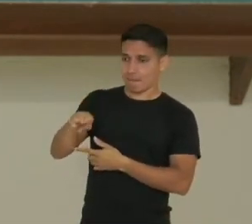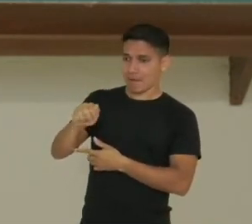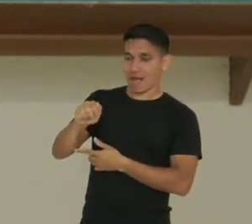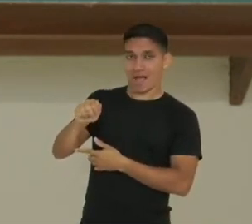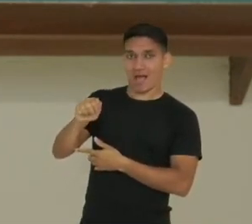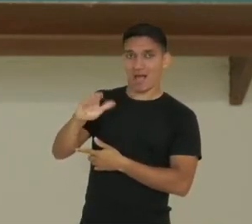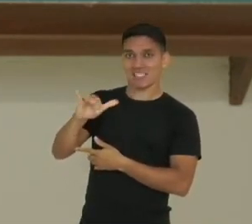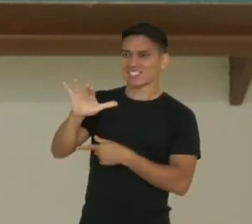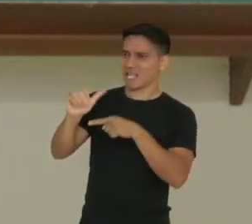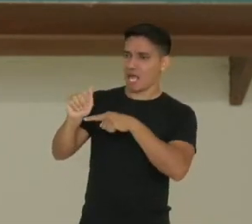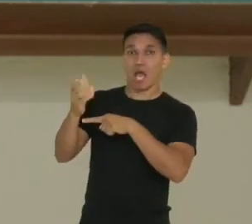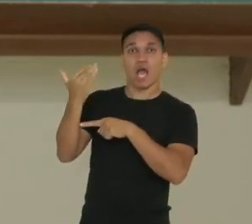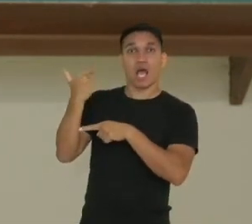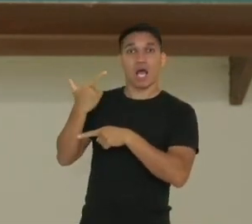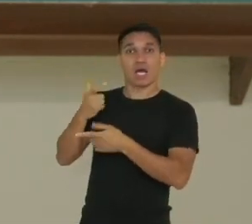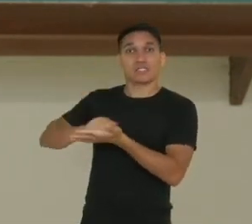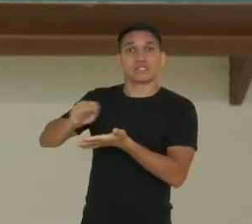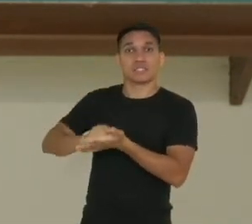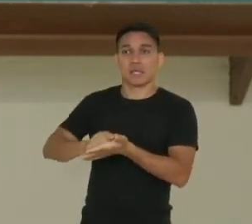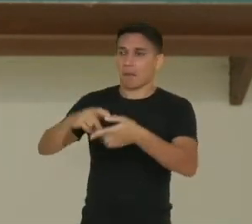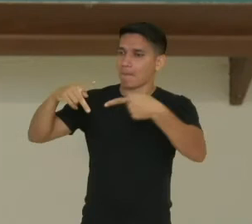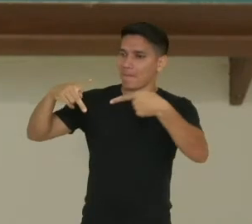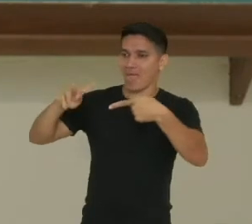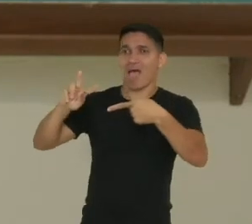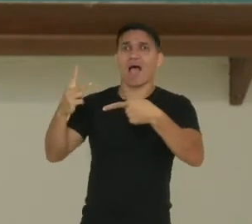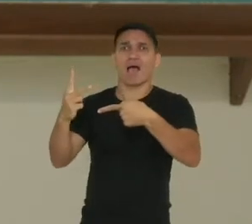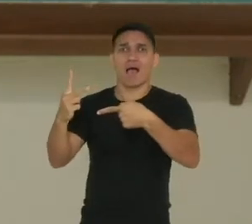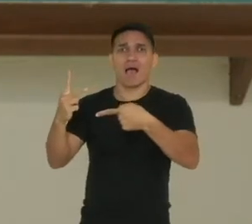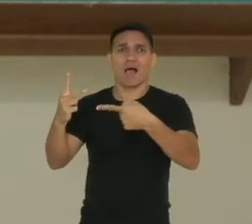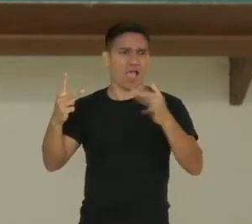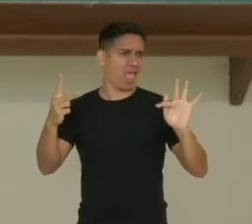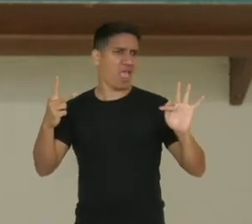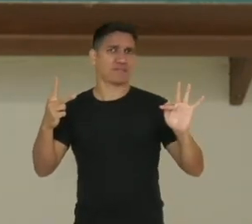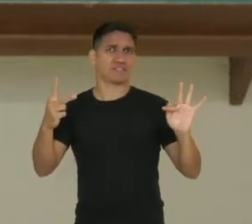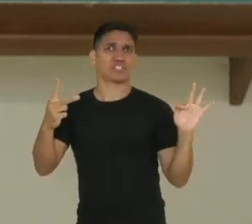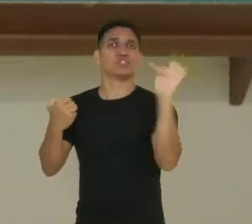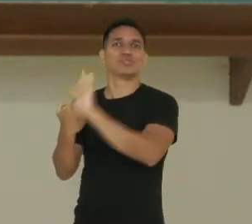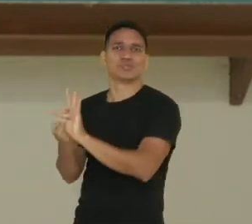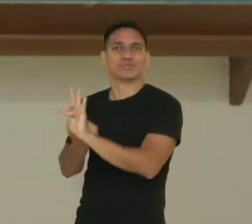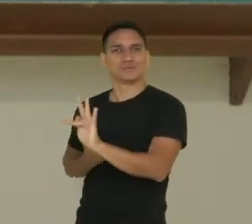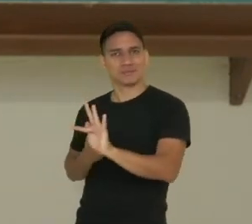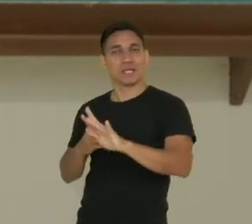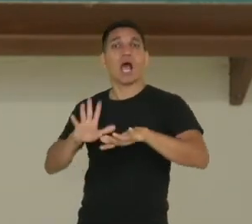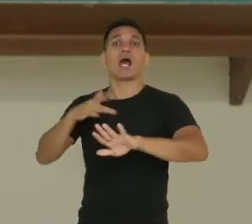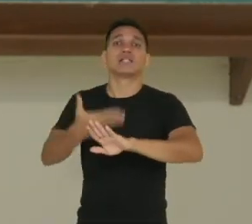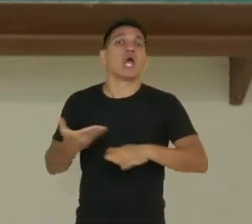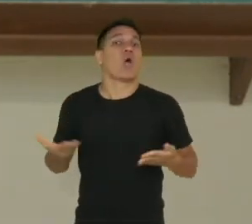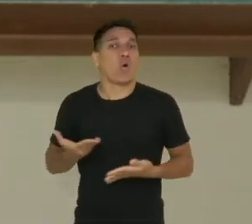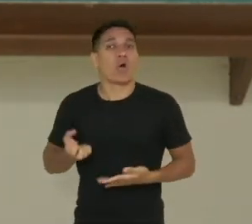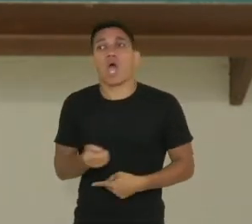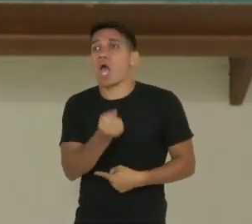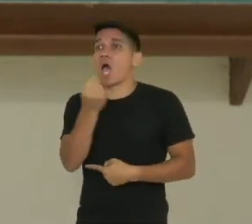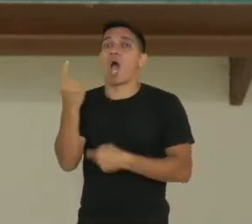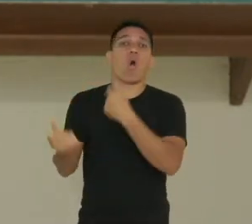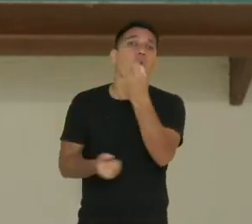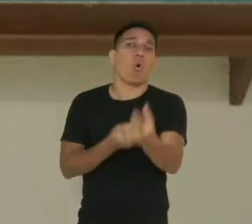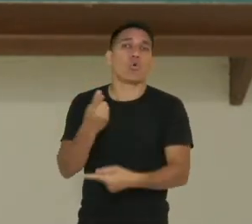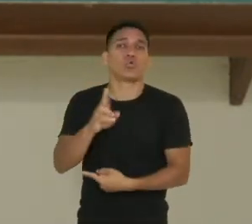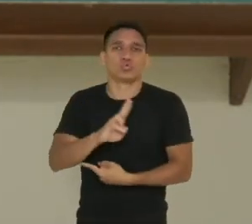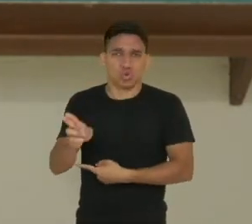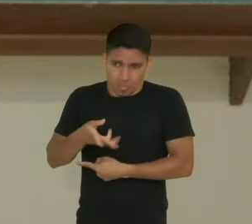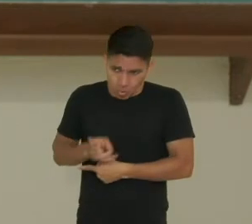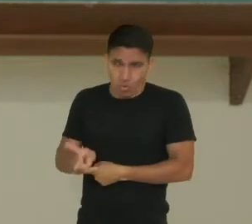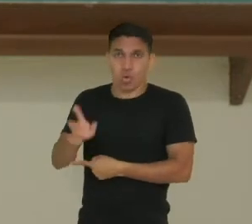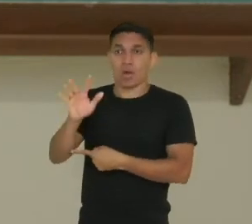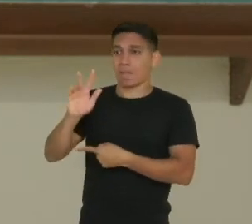com PH no lugar de F, né? Então, até hoje nós temos aí alguns nomes que usam, né, o PH.